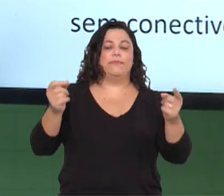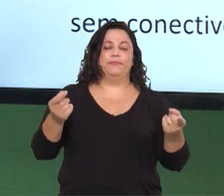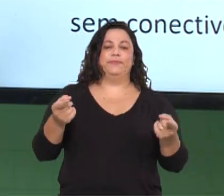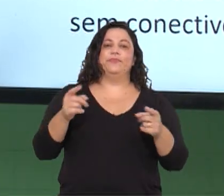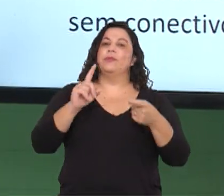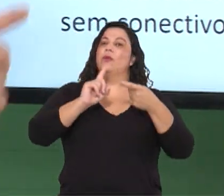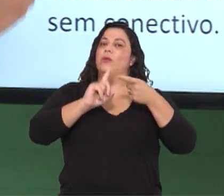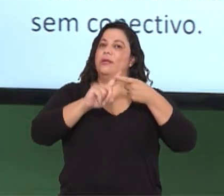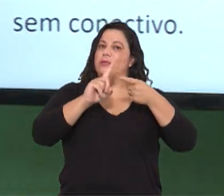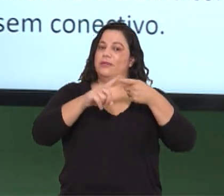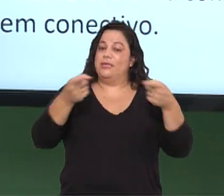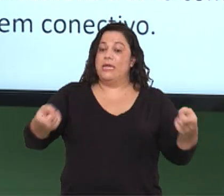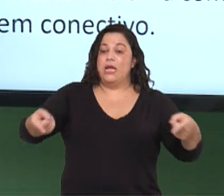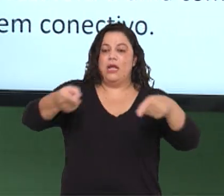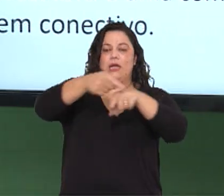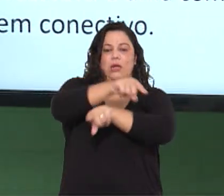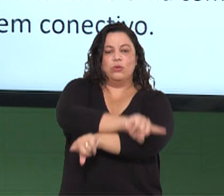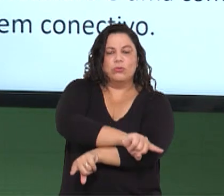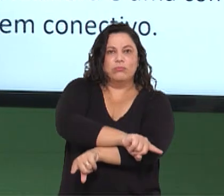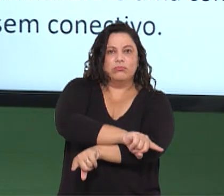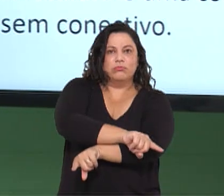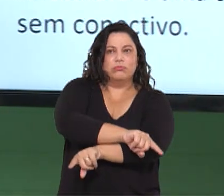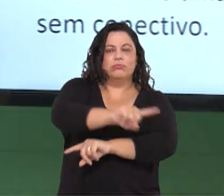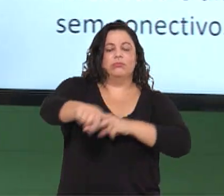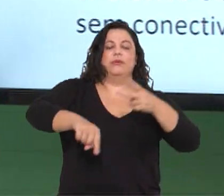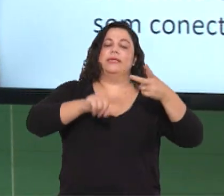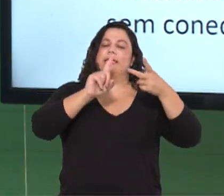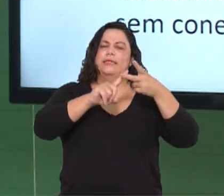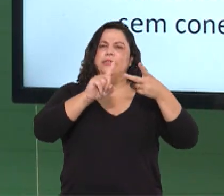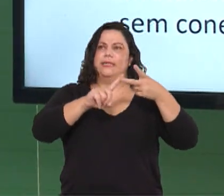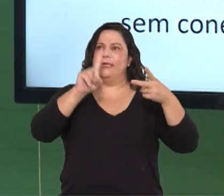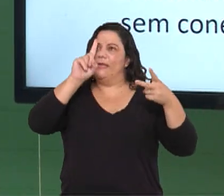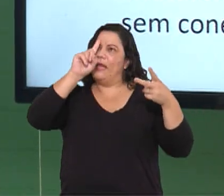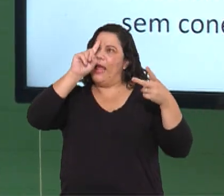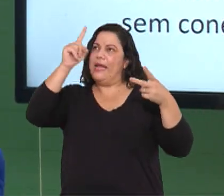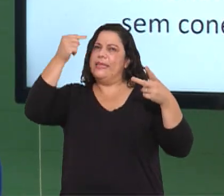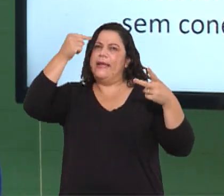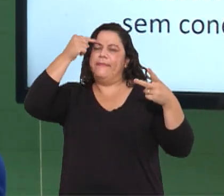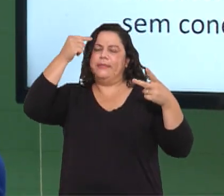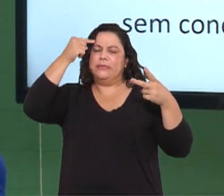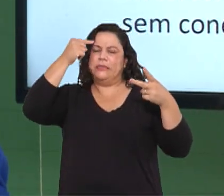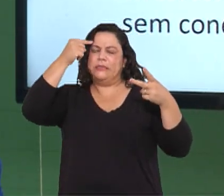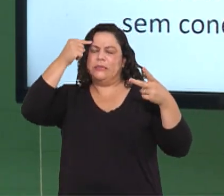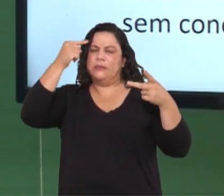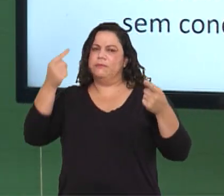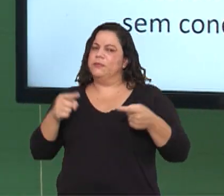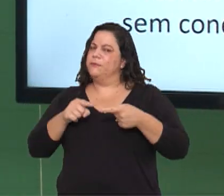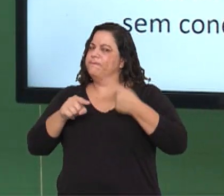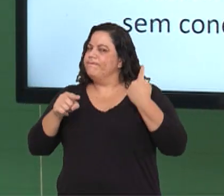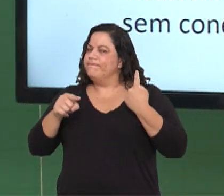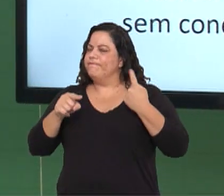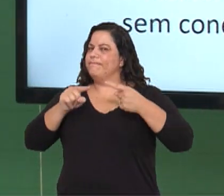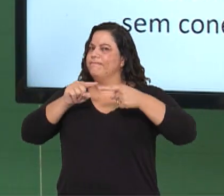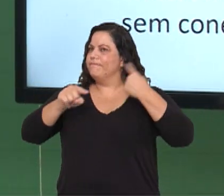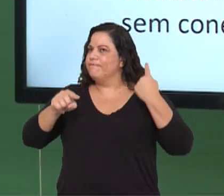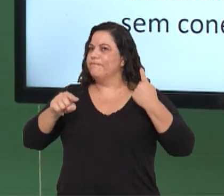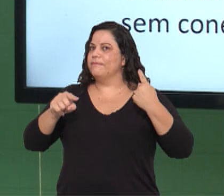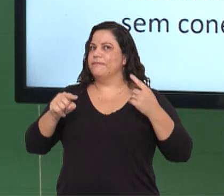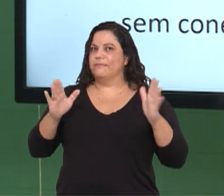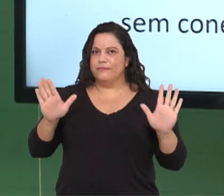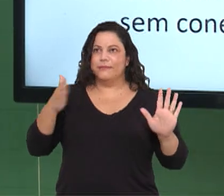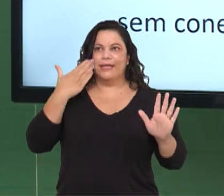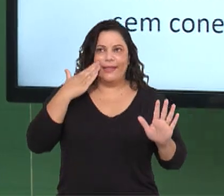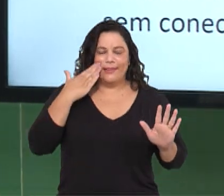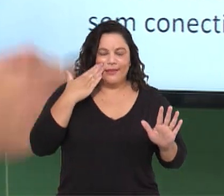antônimos. Depois eu tenho paradoxo, que são ideias contrárias. Muito parecido, mas acredito que vocês não vão